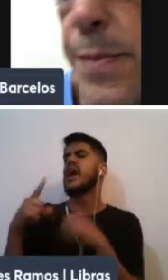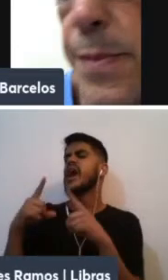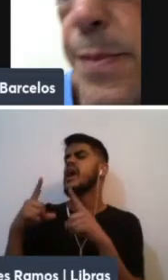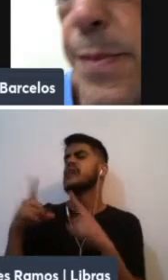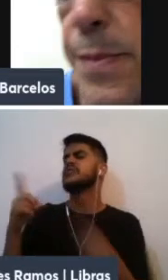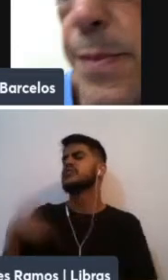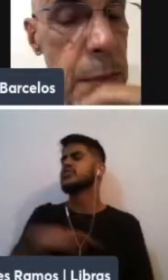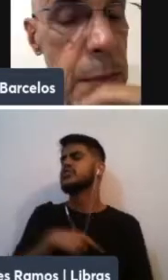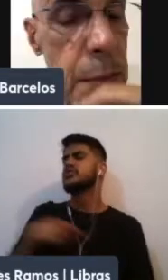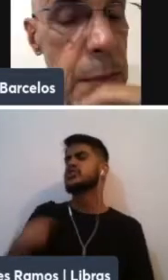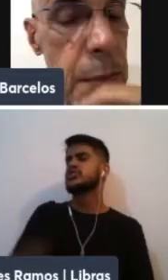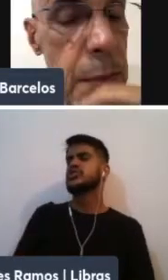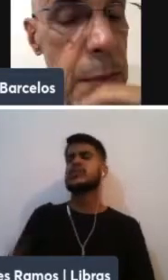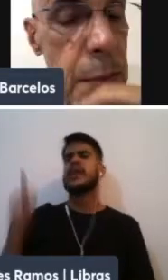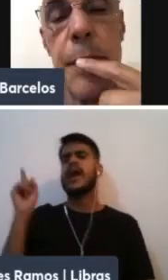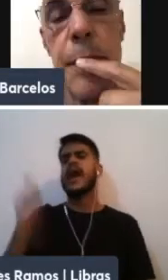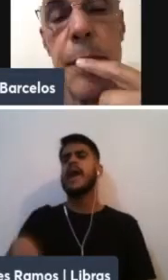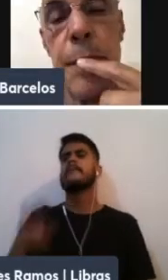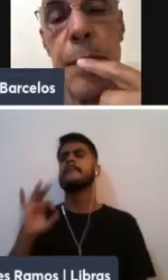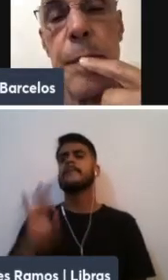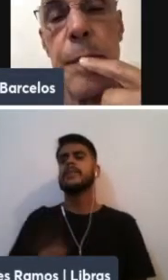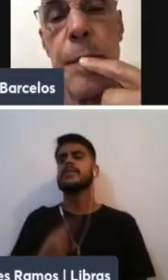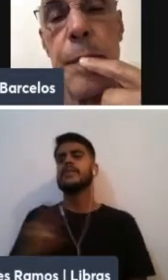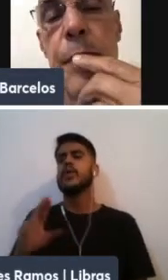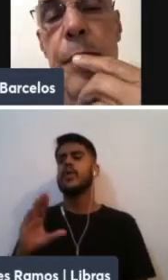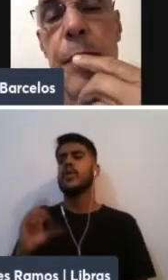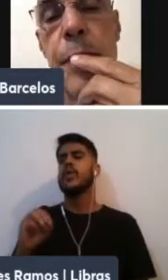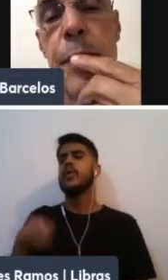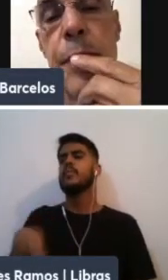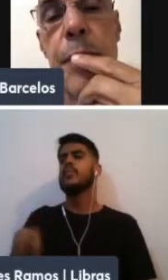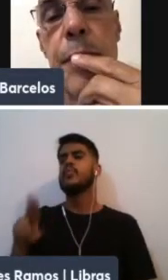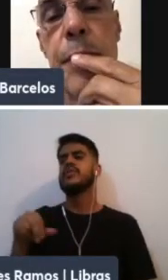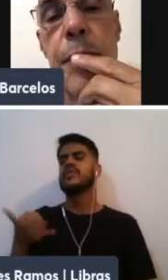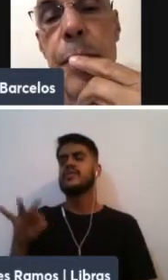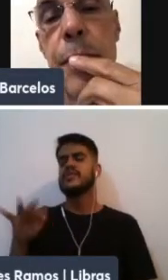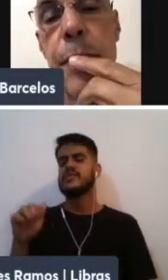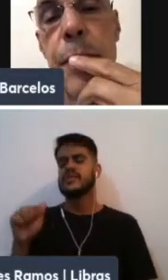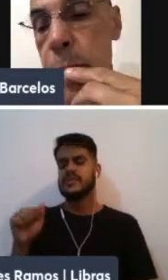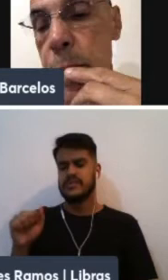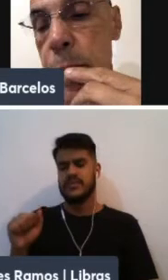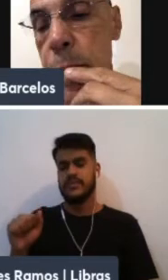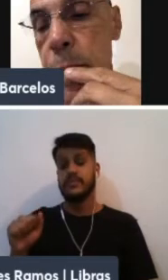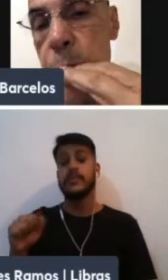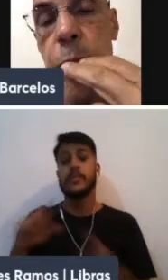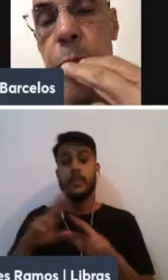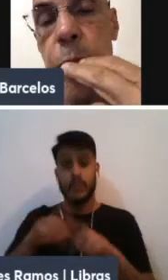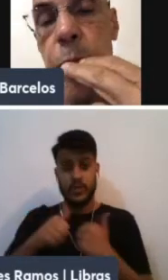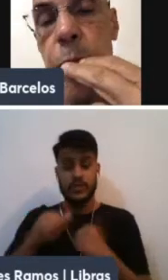comunista, e de que era uma guerra comunista. Então, muitos países de extrema-direita